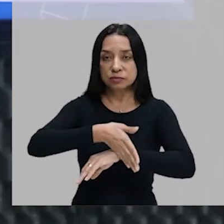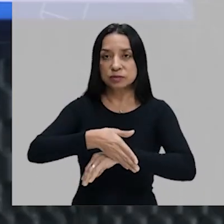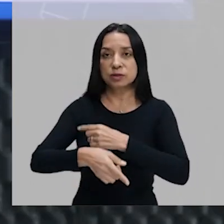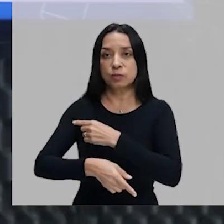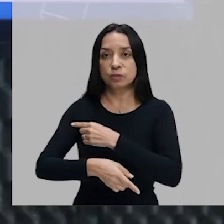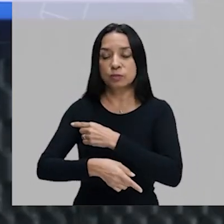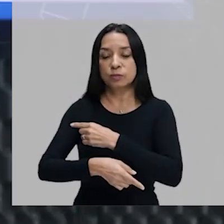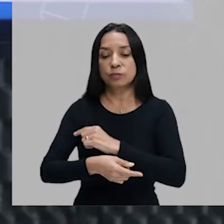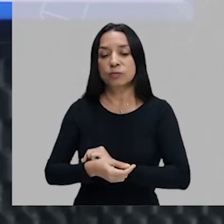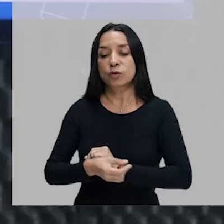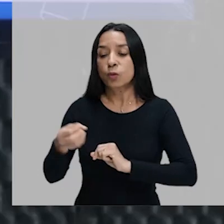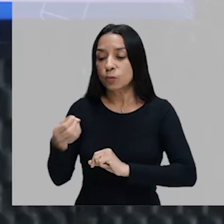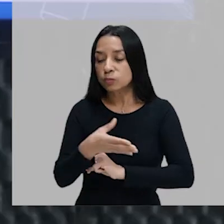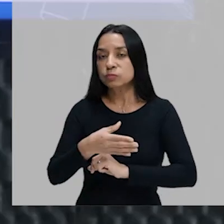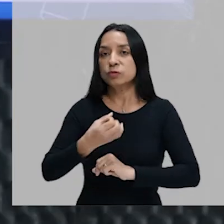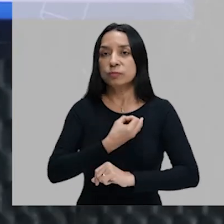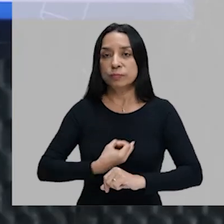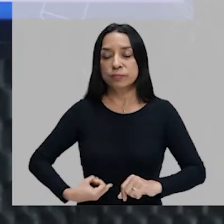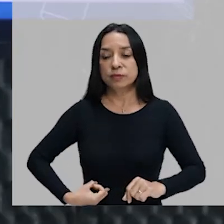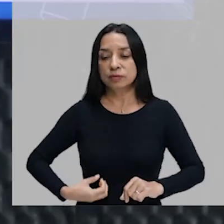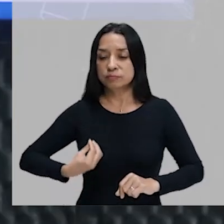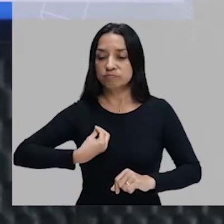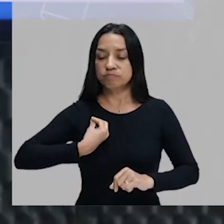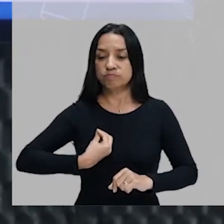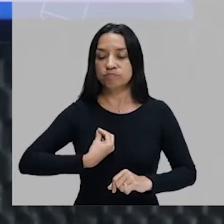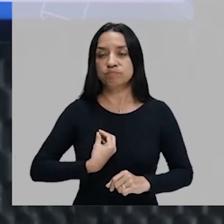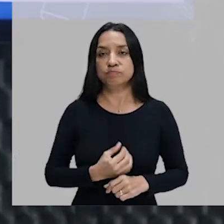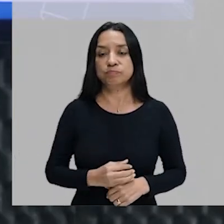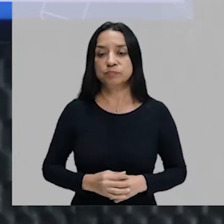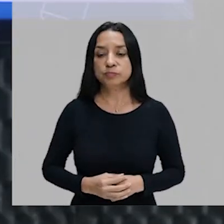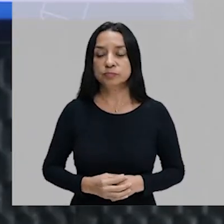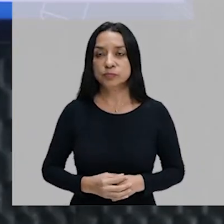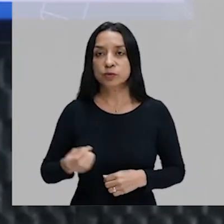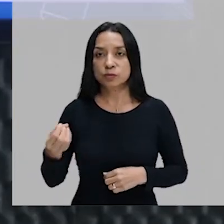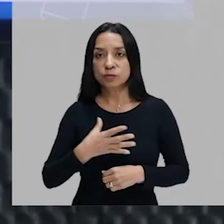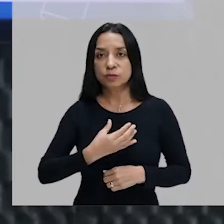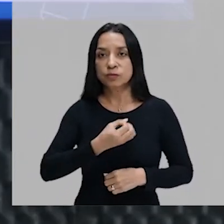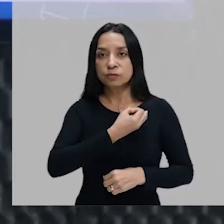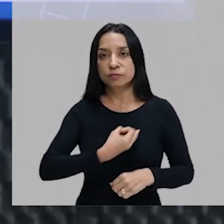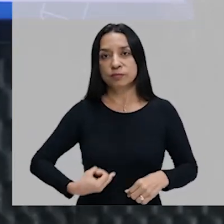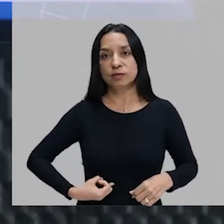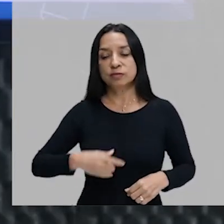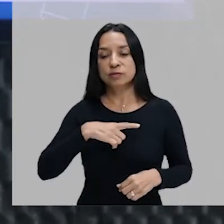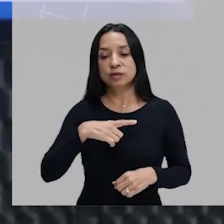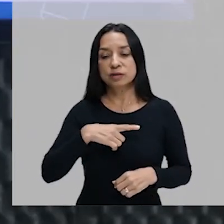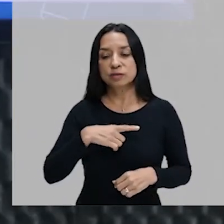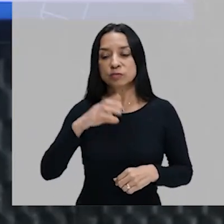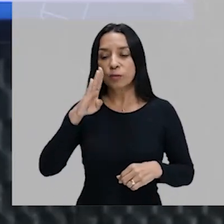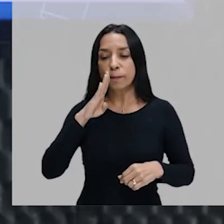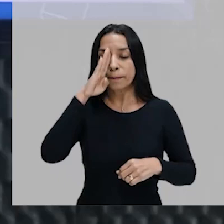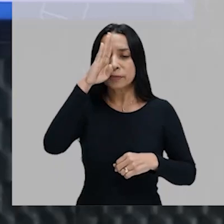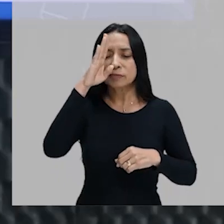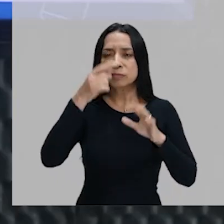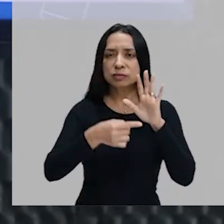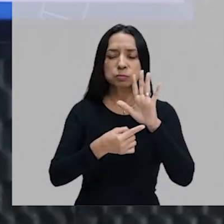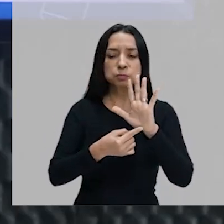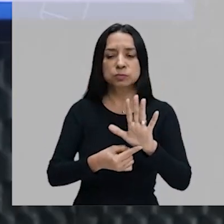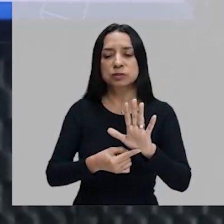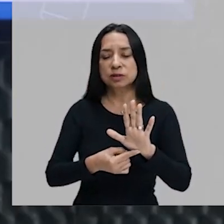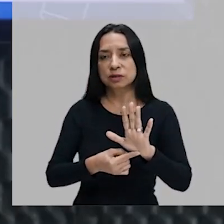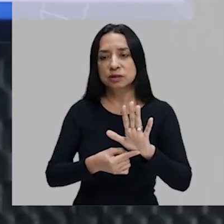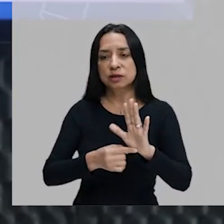Egito ele vai viver um novo império. E no novo império, nós teremos, como um dos principais destaques,